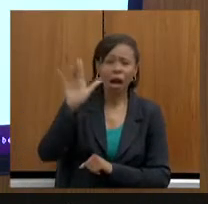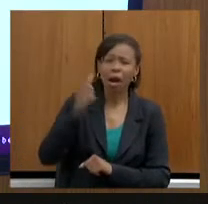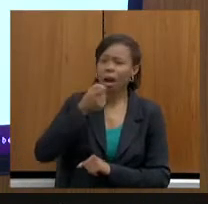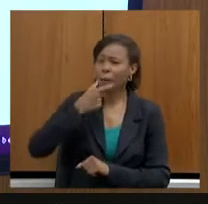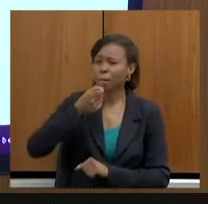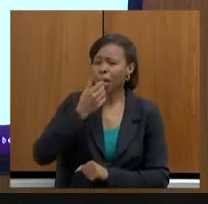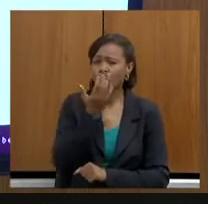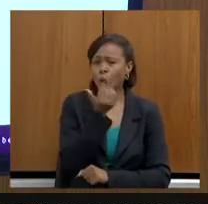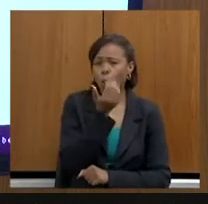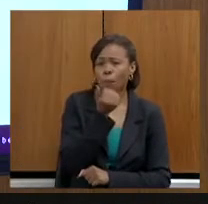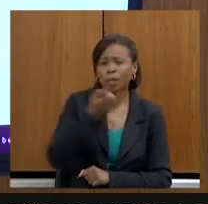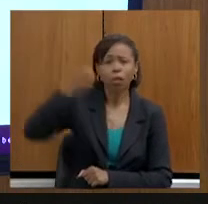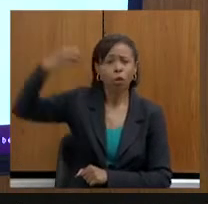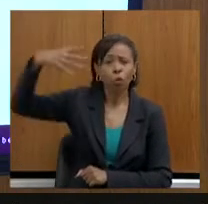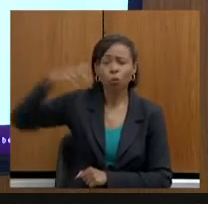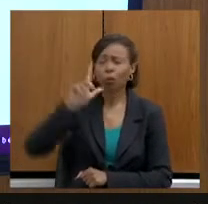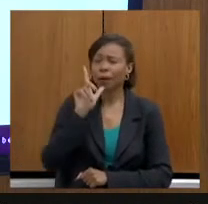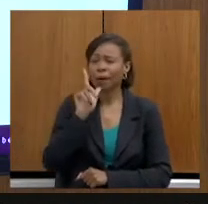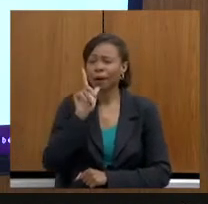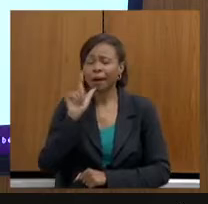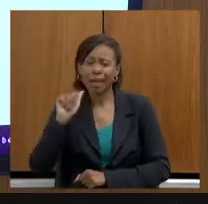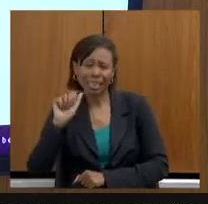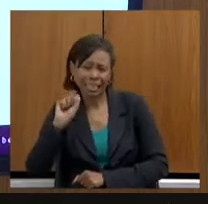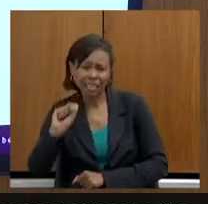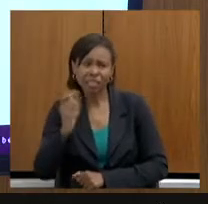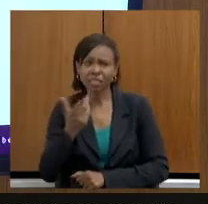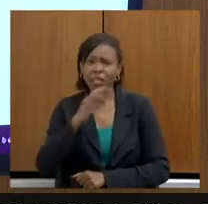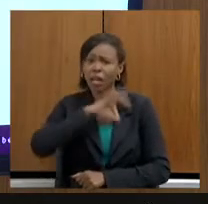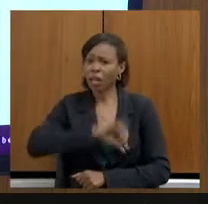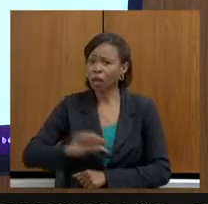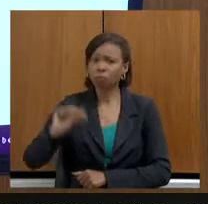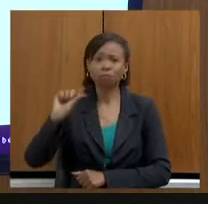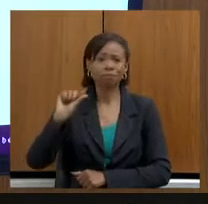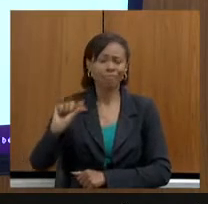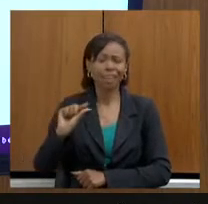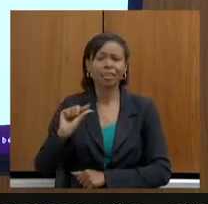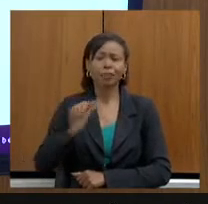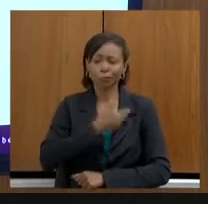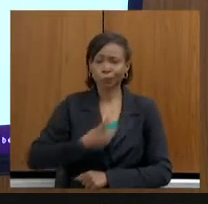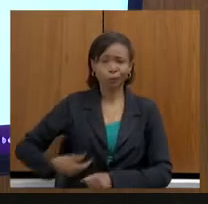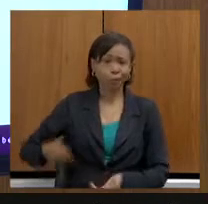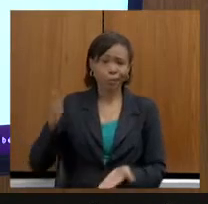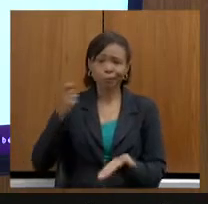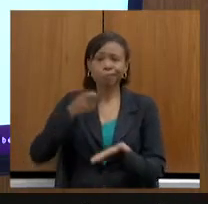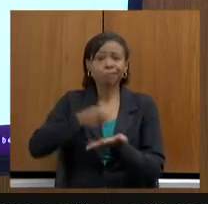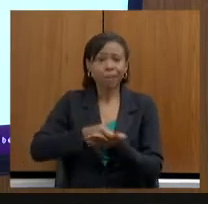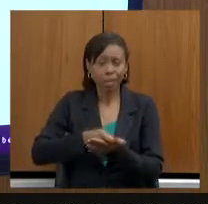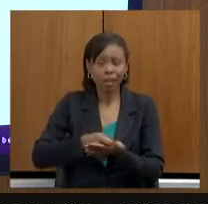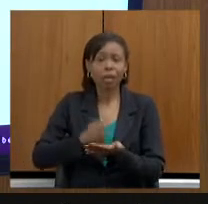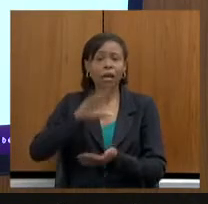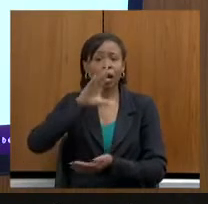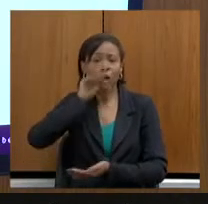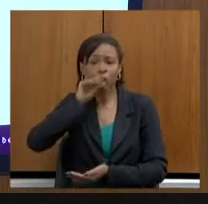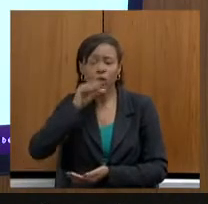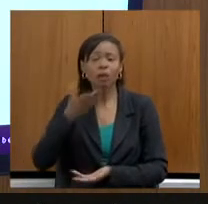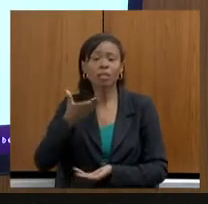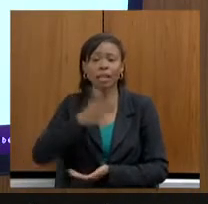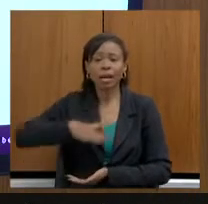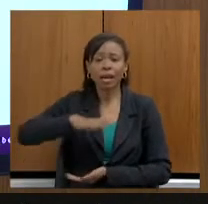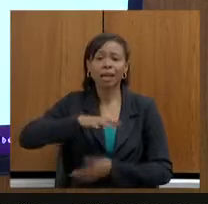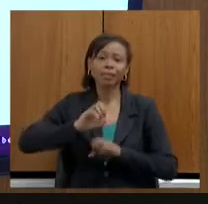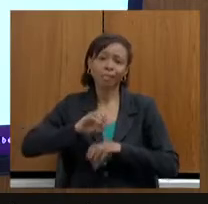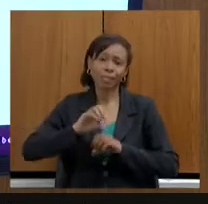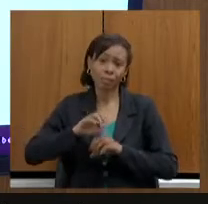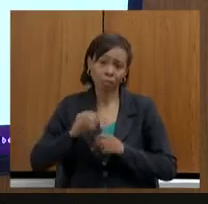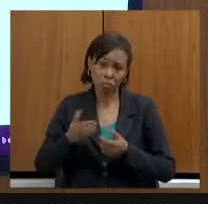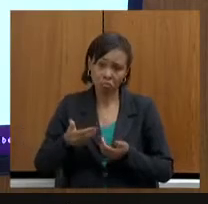alimentos luz gás e baixos salários que o governo de Minas paga aos servidores da educação